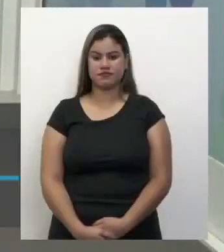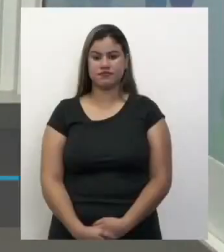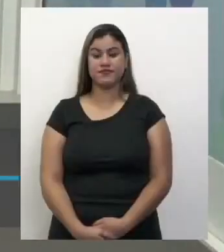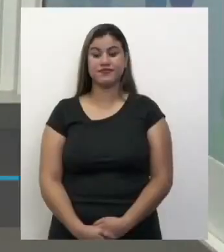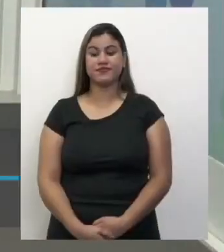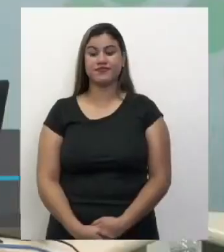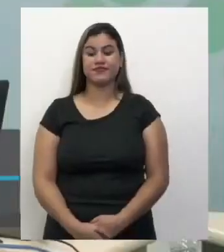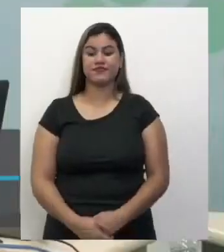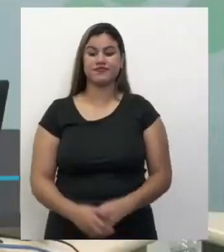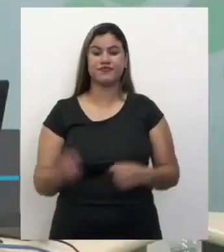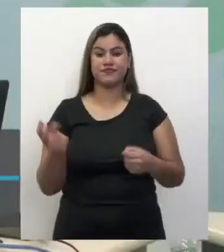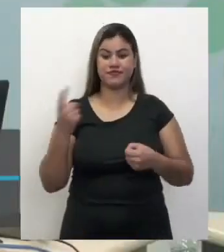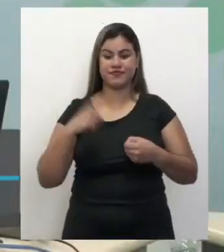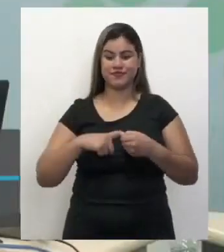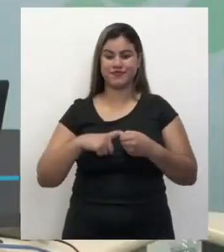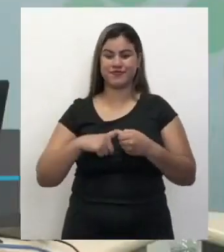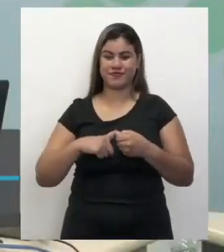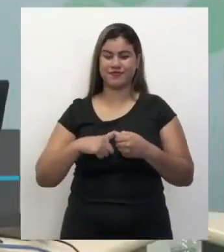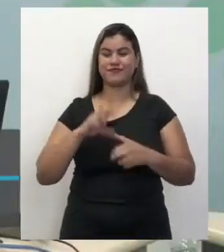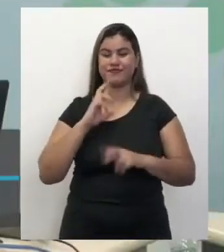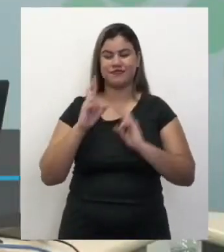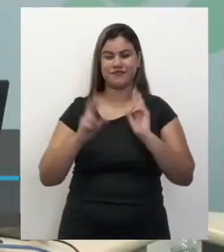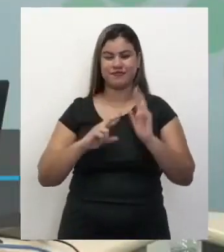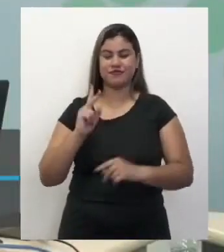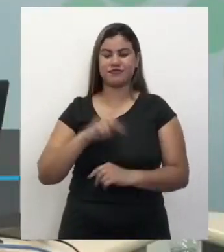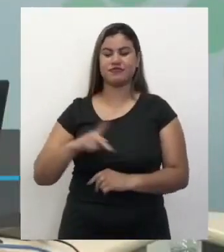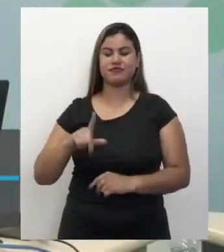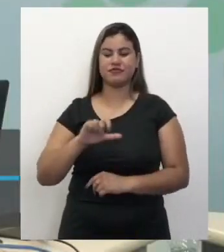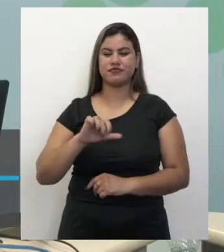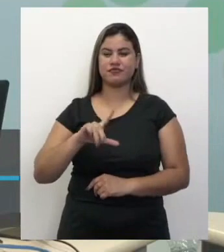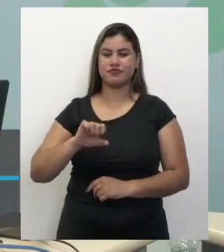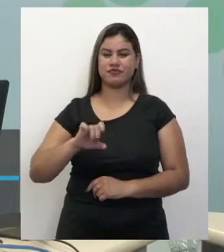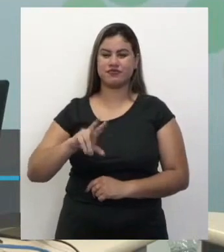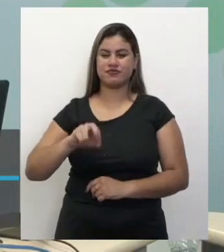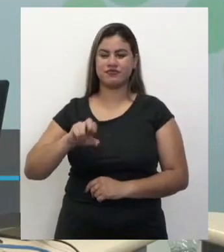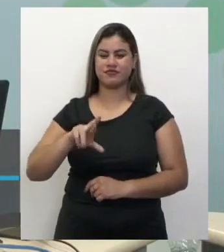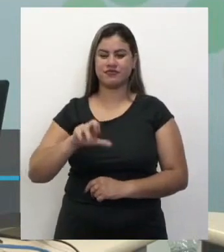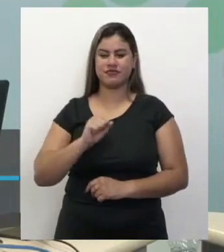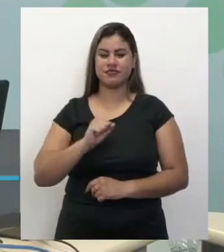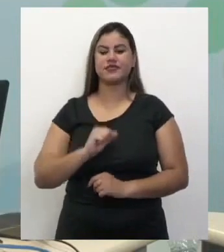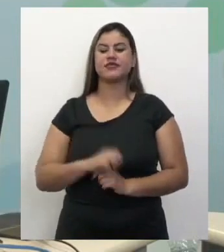voltando com as participações, né? A Pro Lucinéia,